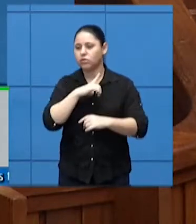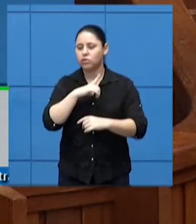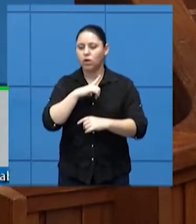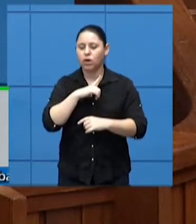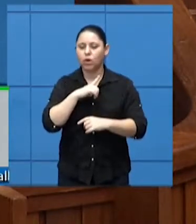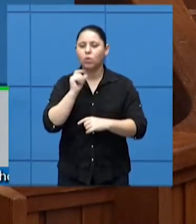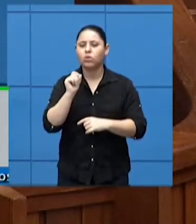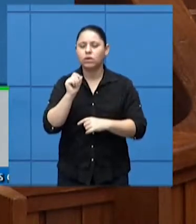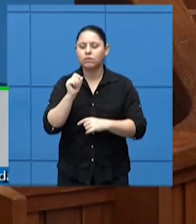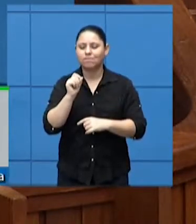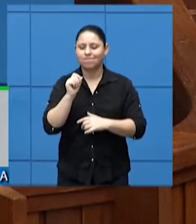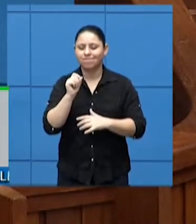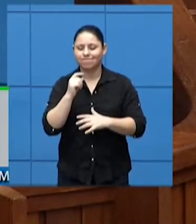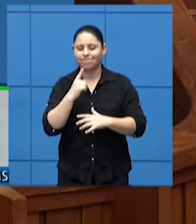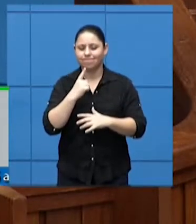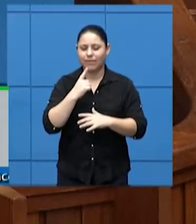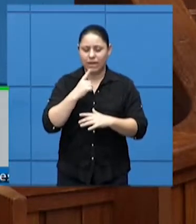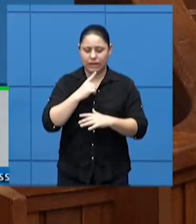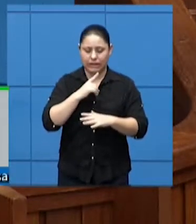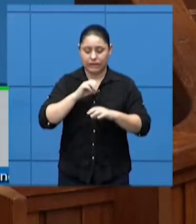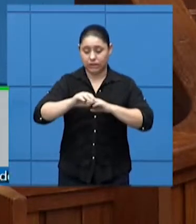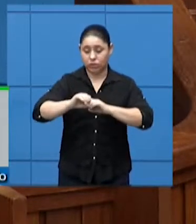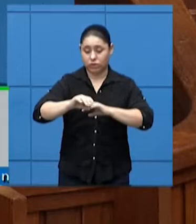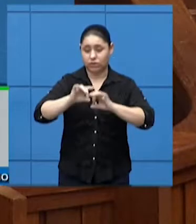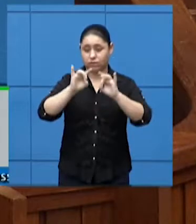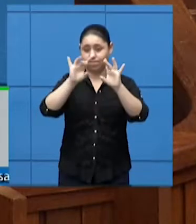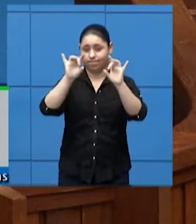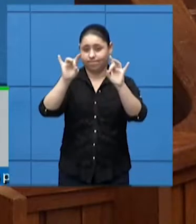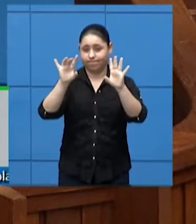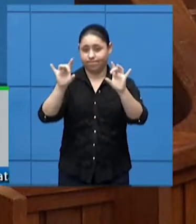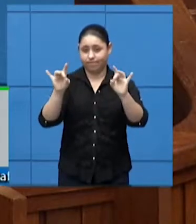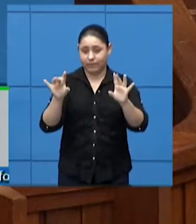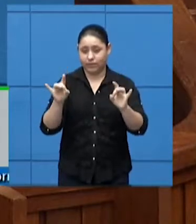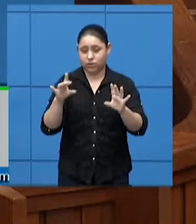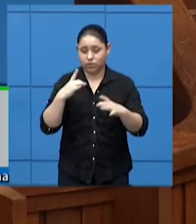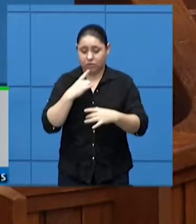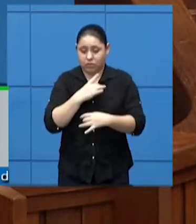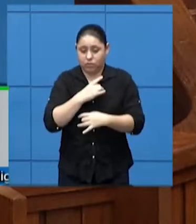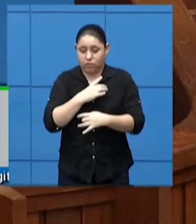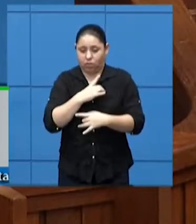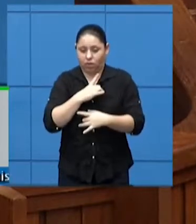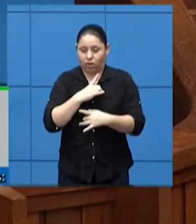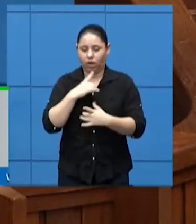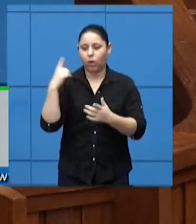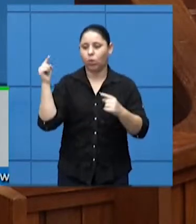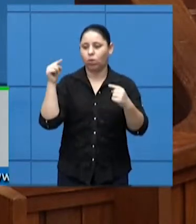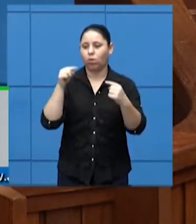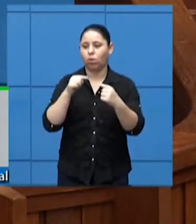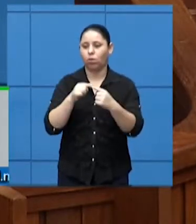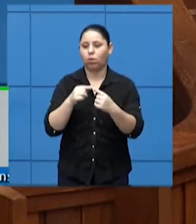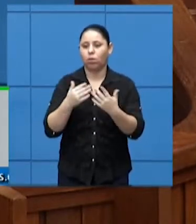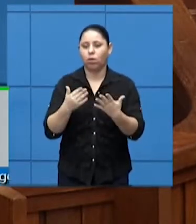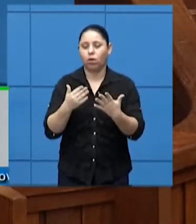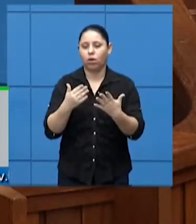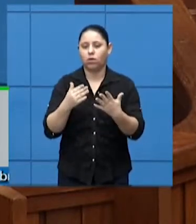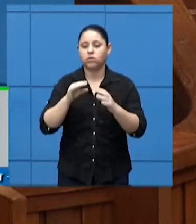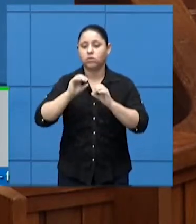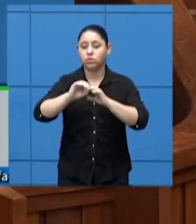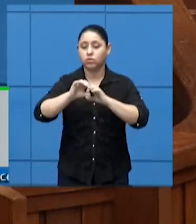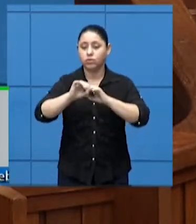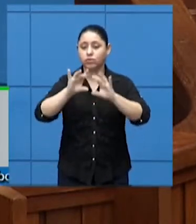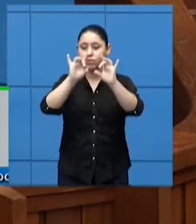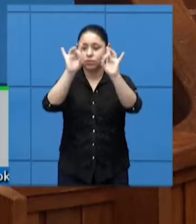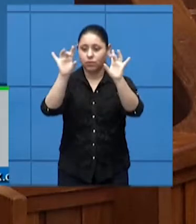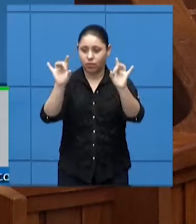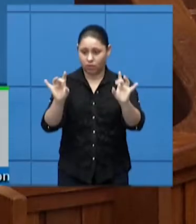jogo estremecida a educação especial no estado de Mato Grosso do Sul, nosso grande compromisso. A educação